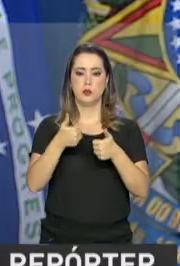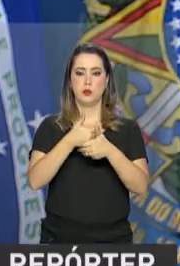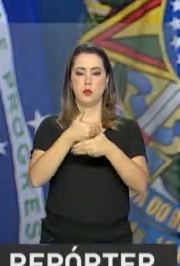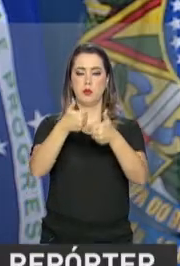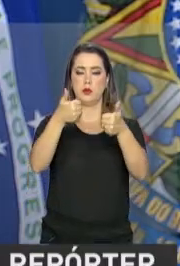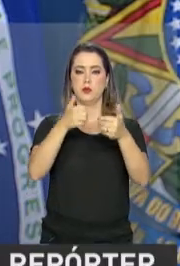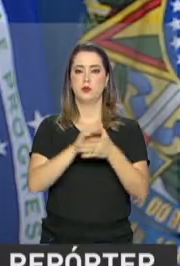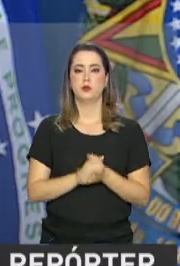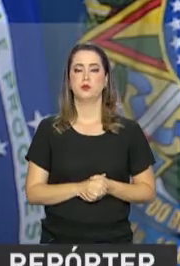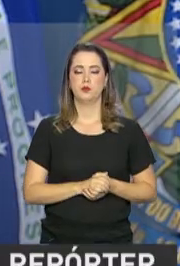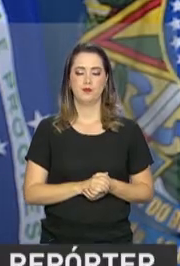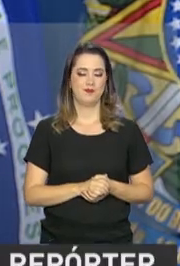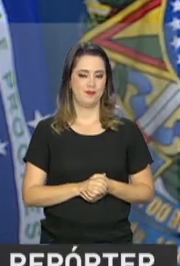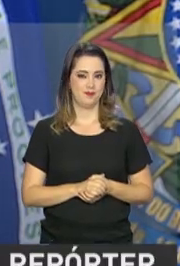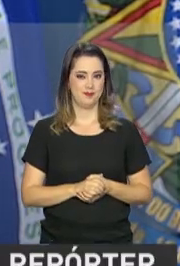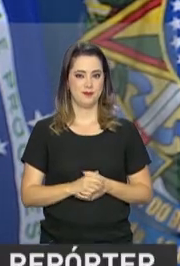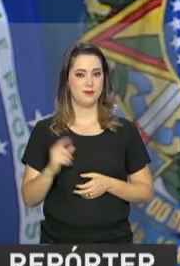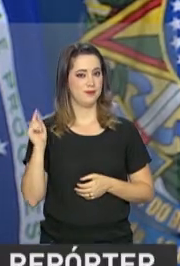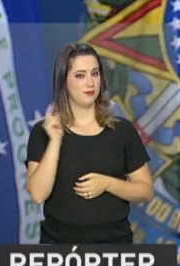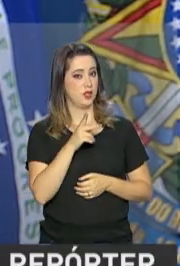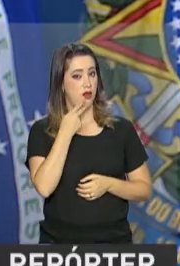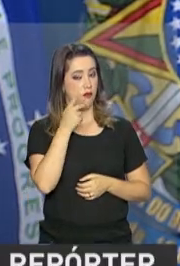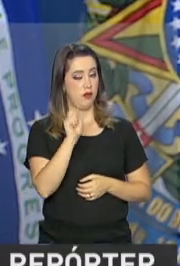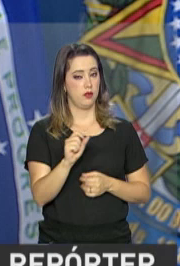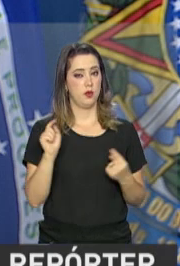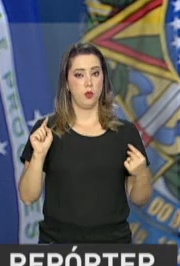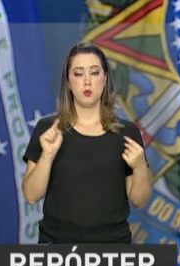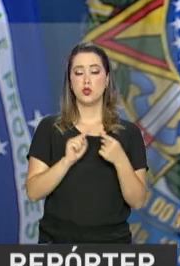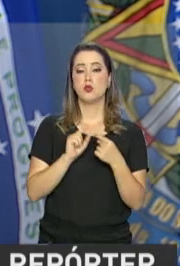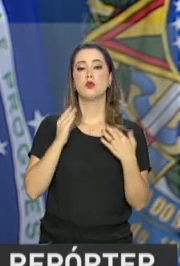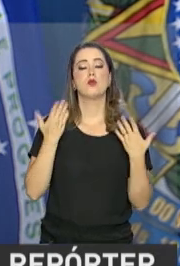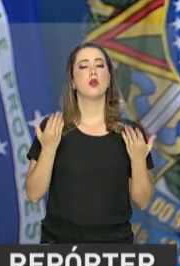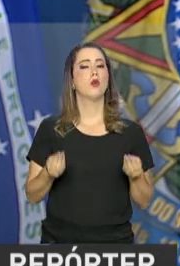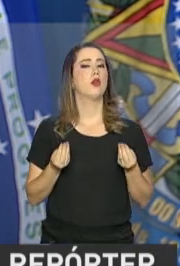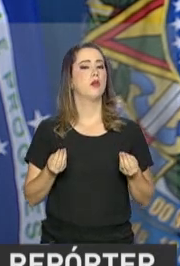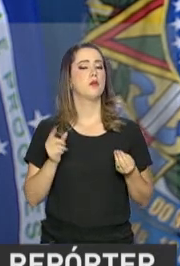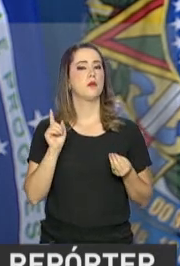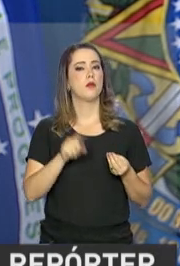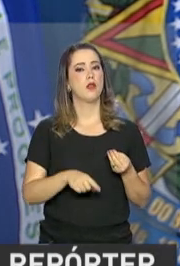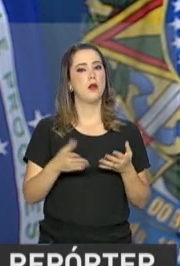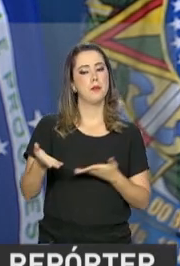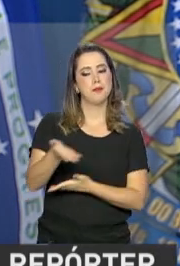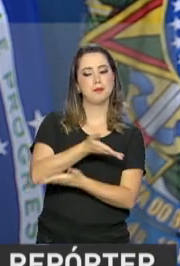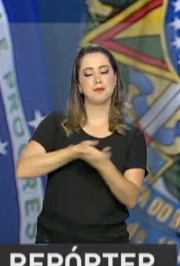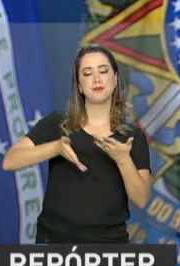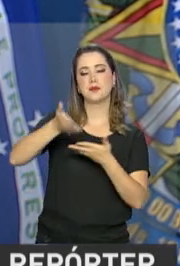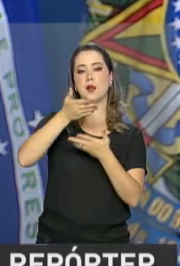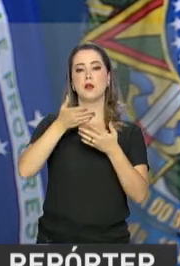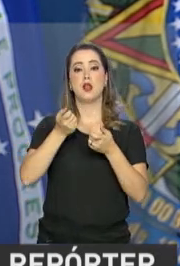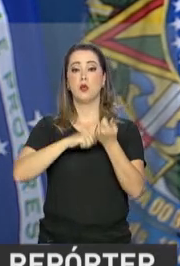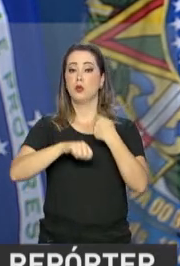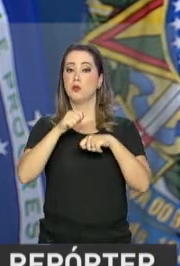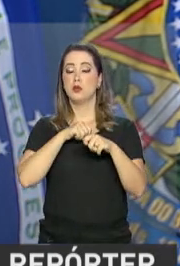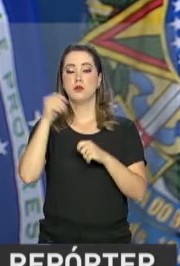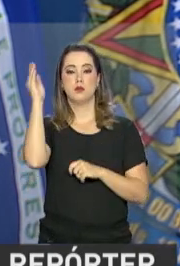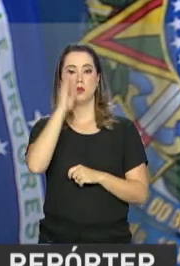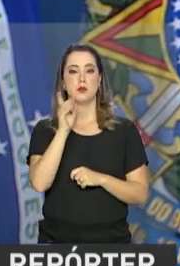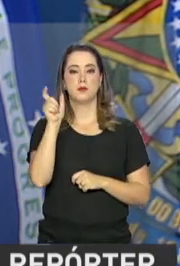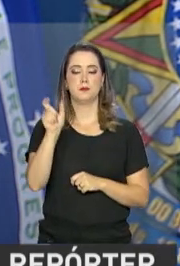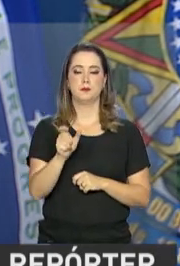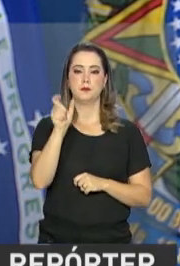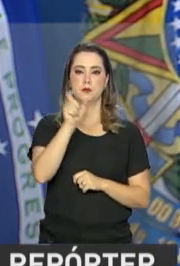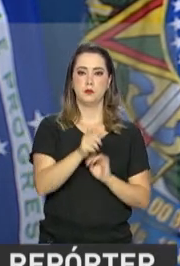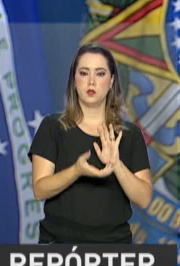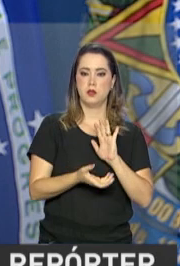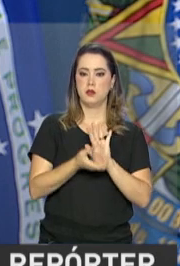objetivo central deste nosso ato é precisamente mobilizar e movimentar a economia brasileira então aqueles que lá vão pegar os